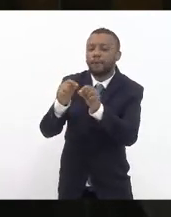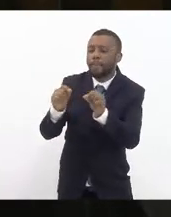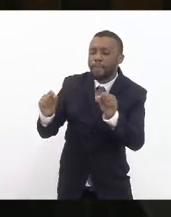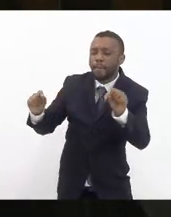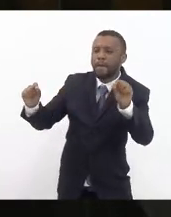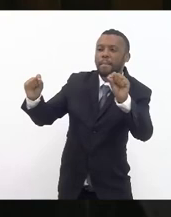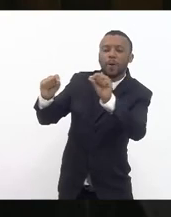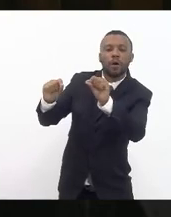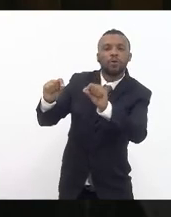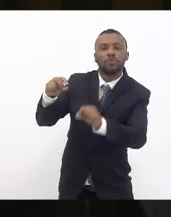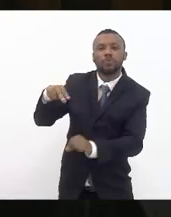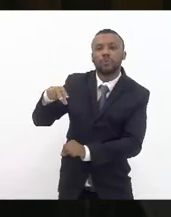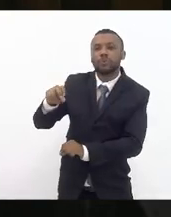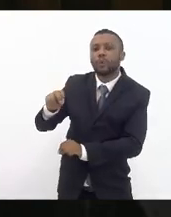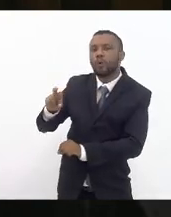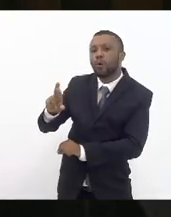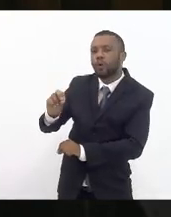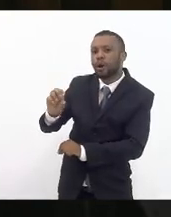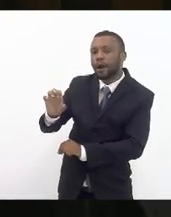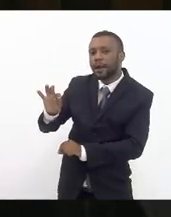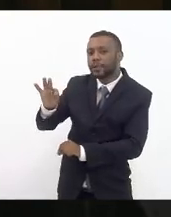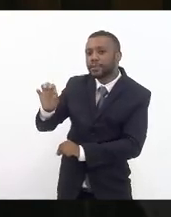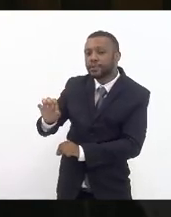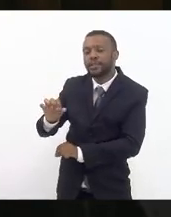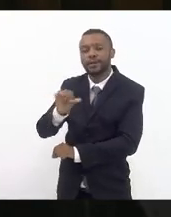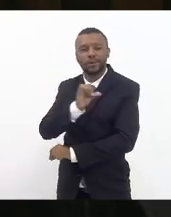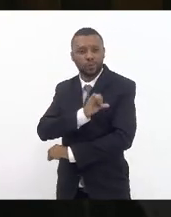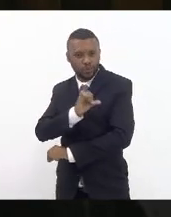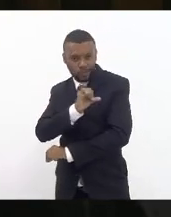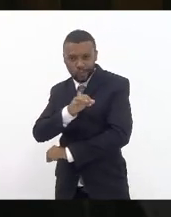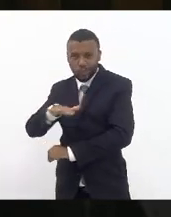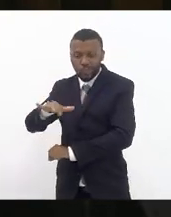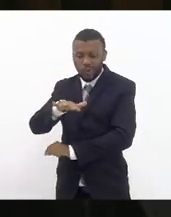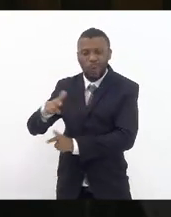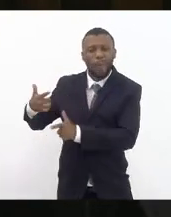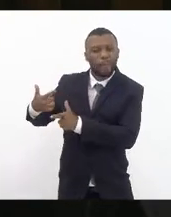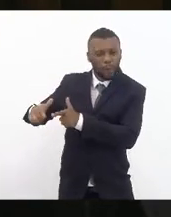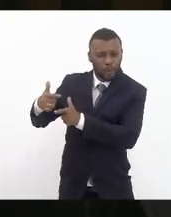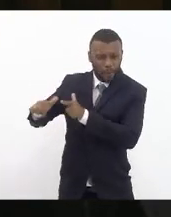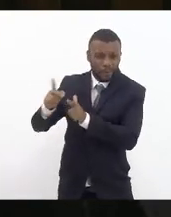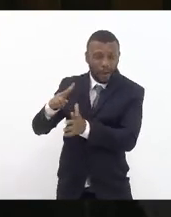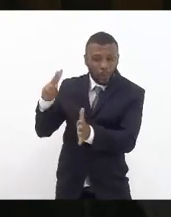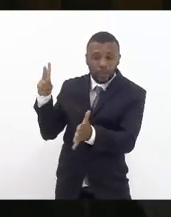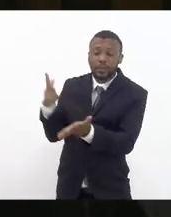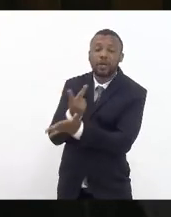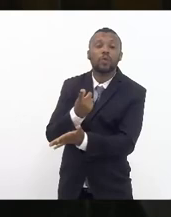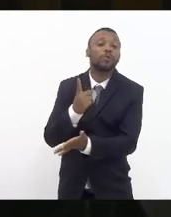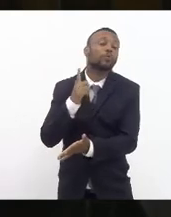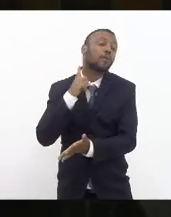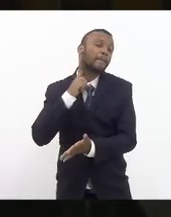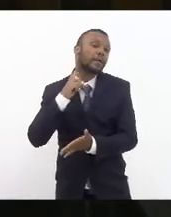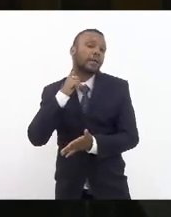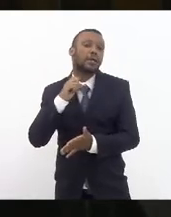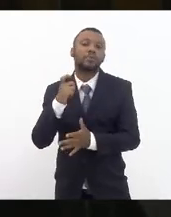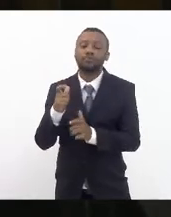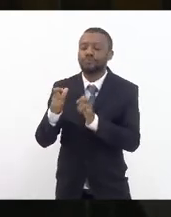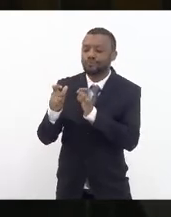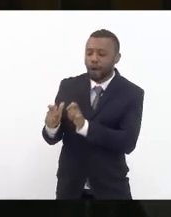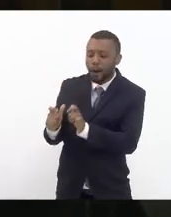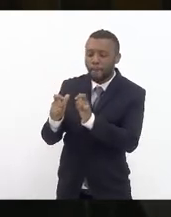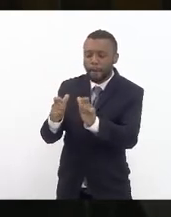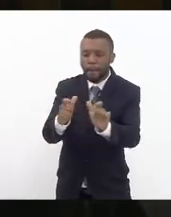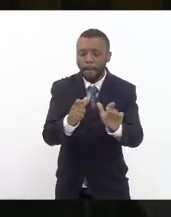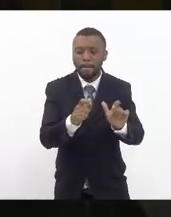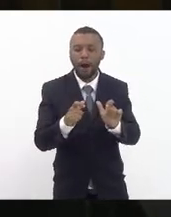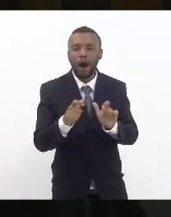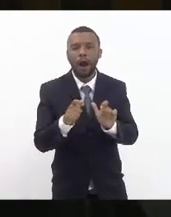consequência das enchentes que aconteceram no estado de Minas Gerais, nas regiões das